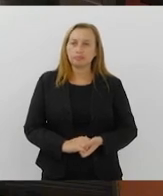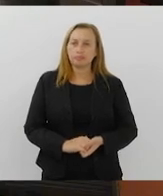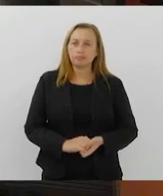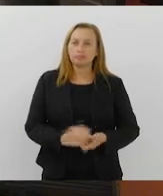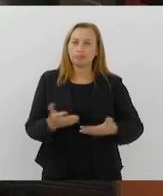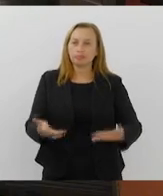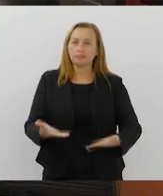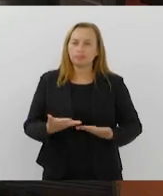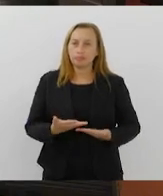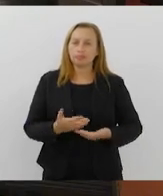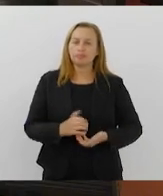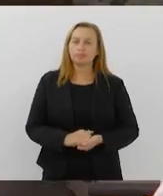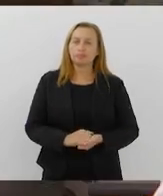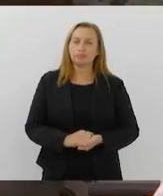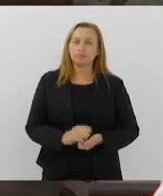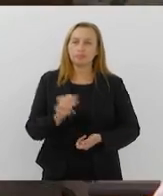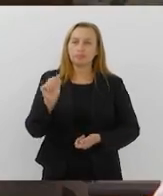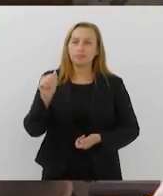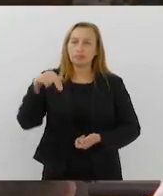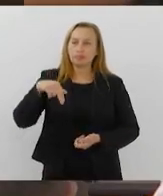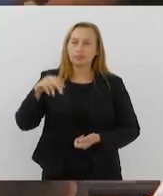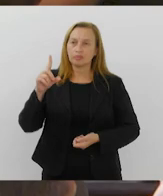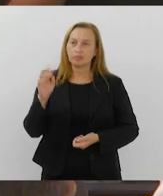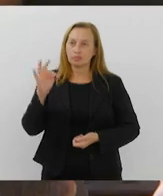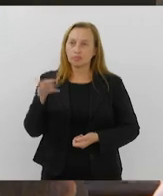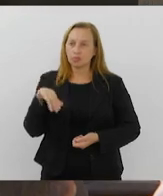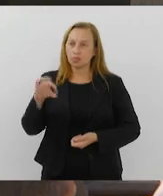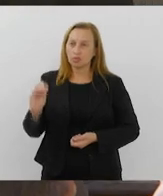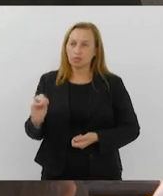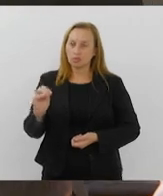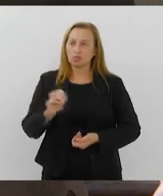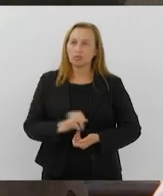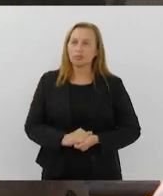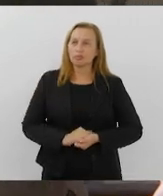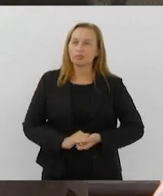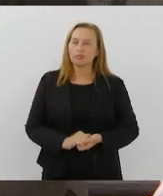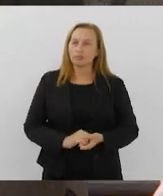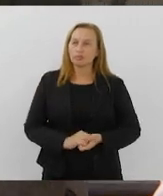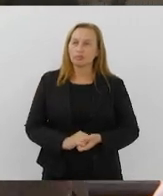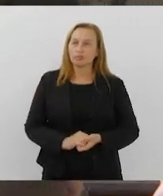Convidamos também Antônio Júnior Ribeiro de Freitas.